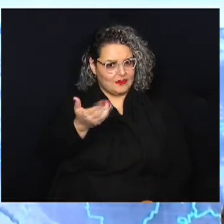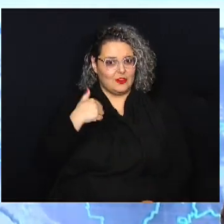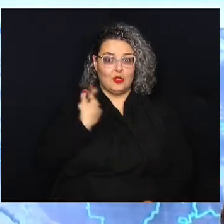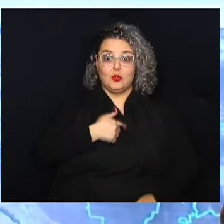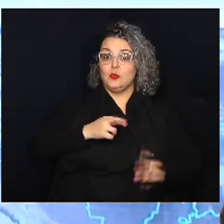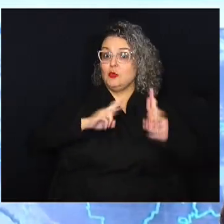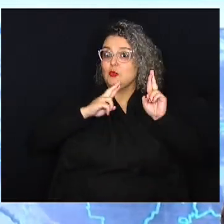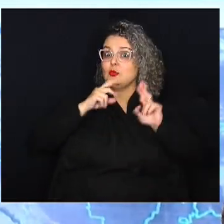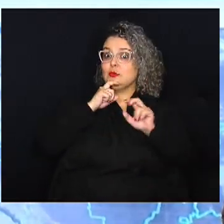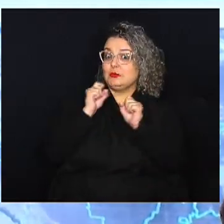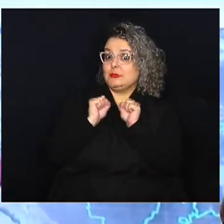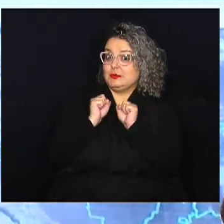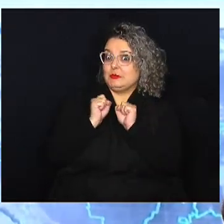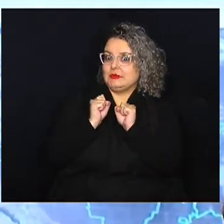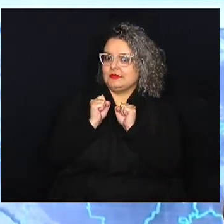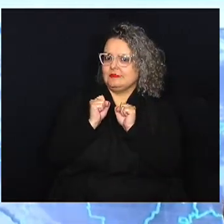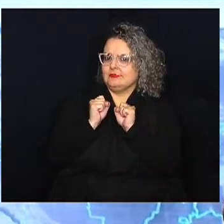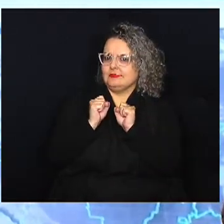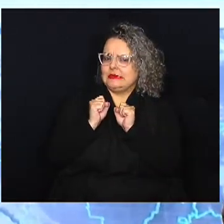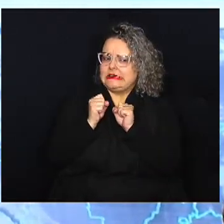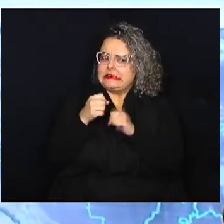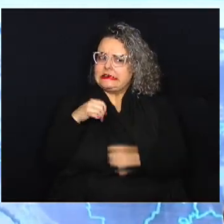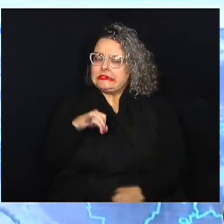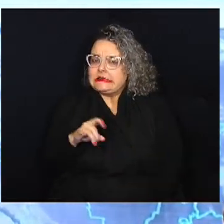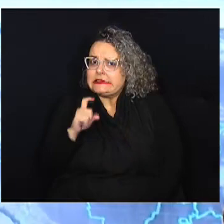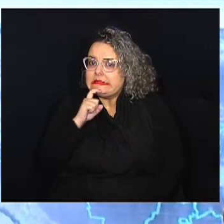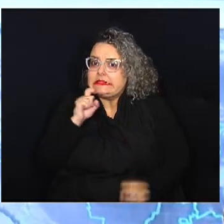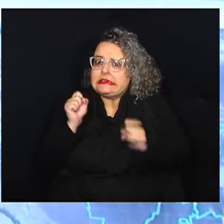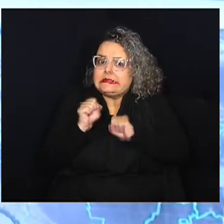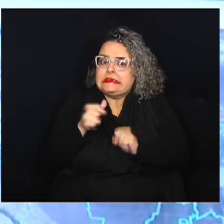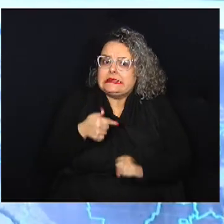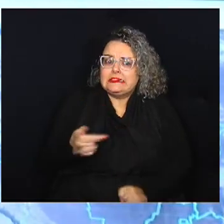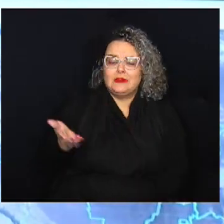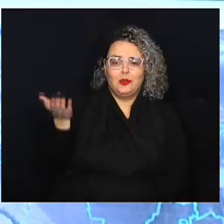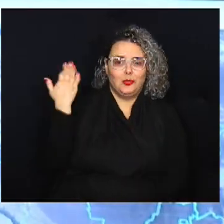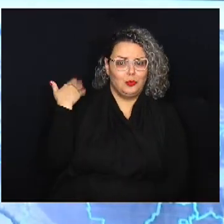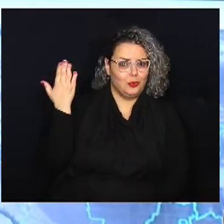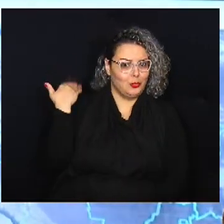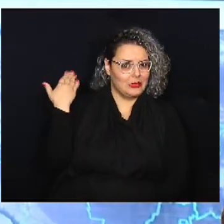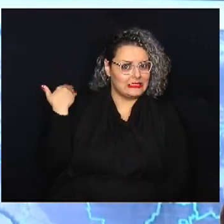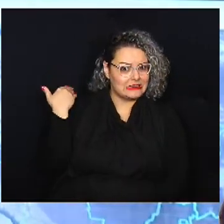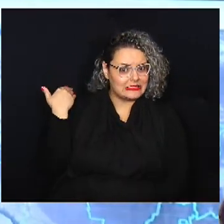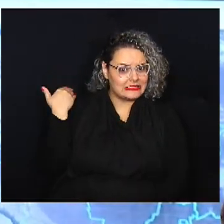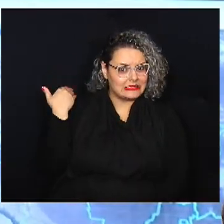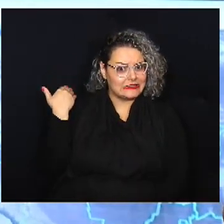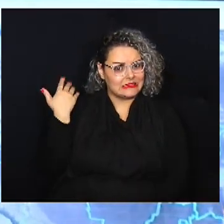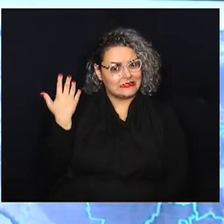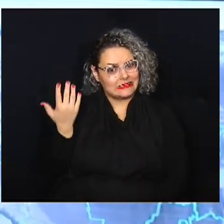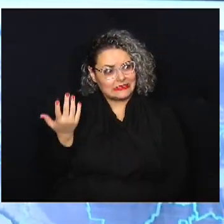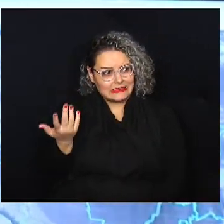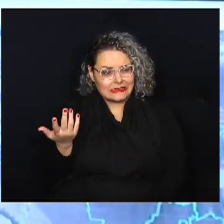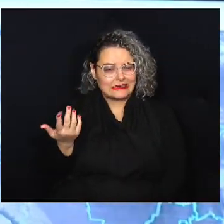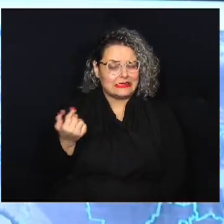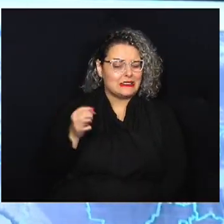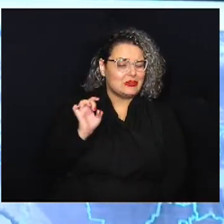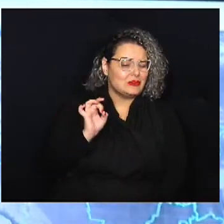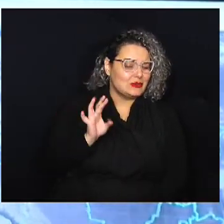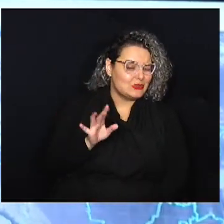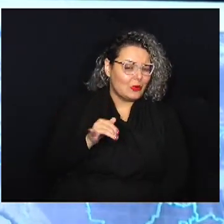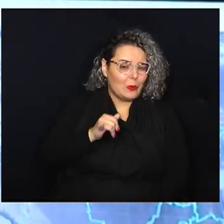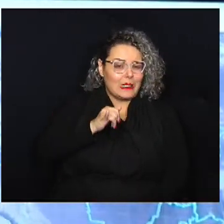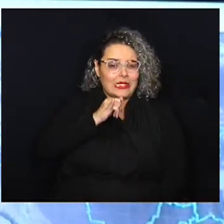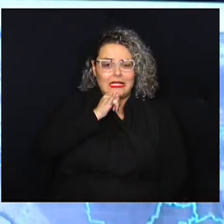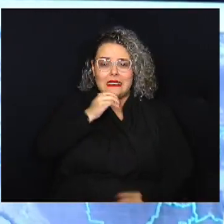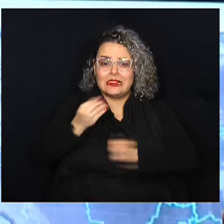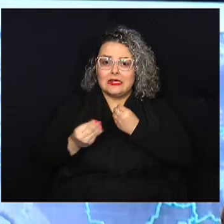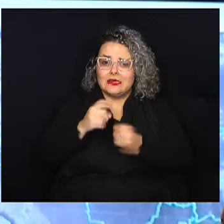expectativa do inverno. Agora, se o frio que fez a semana passada, né, for aí uma amostra de como